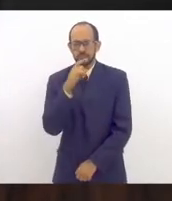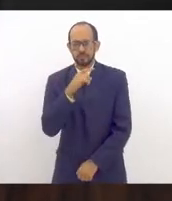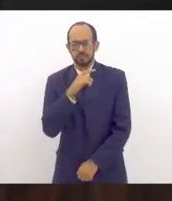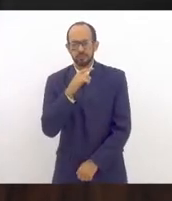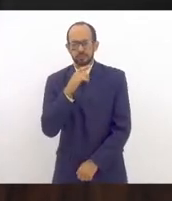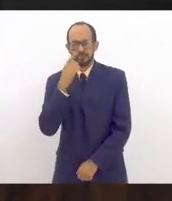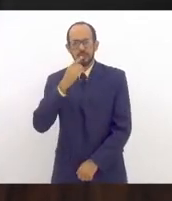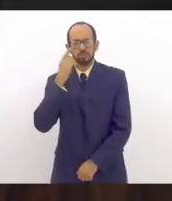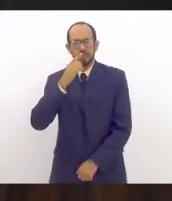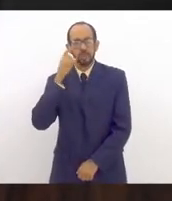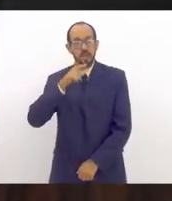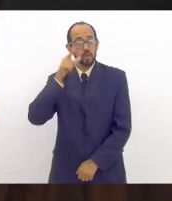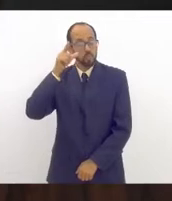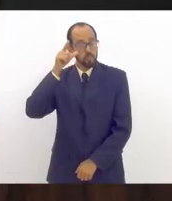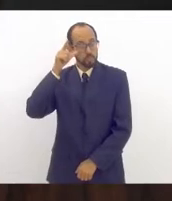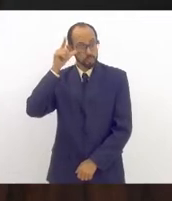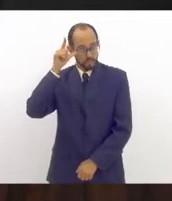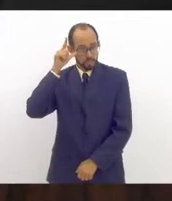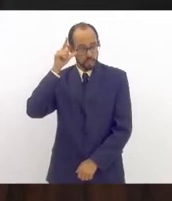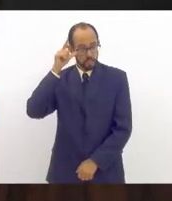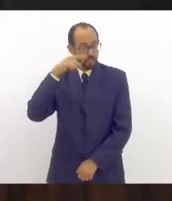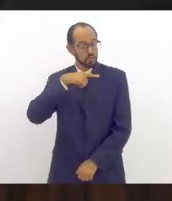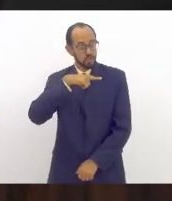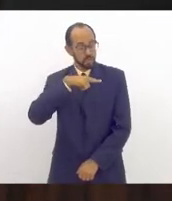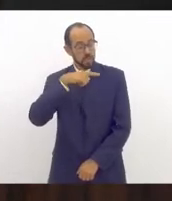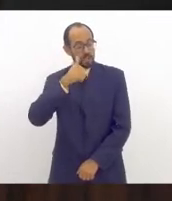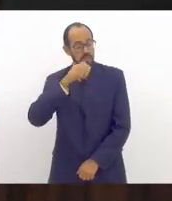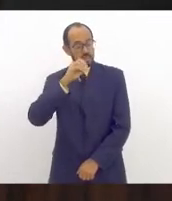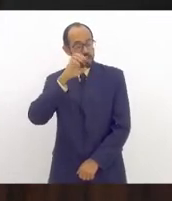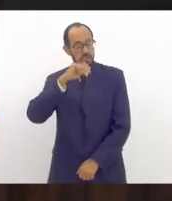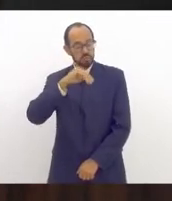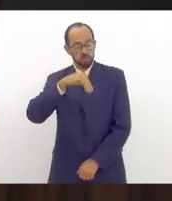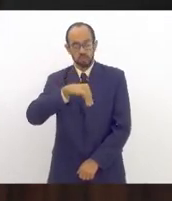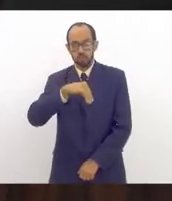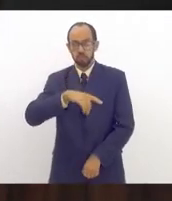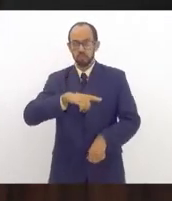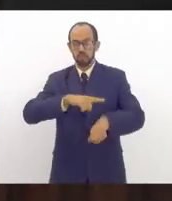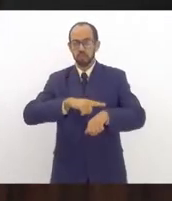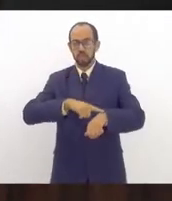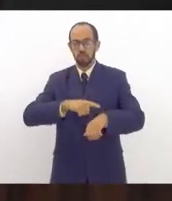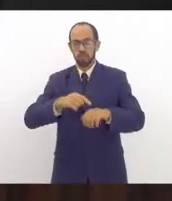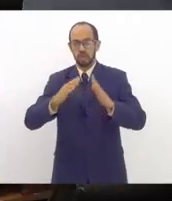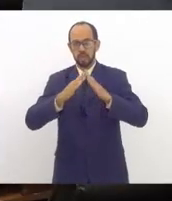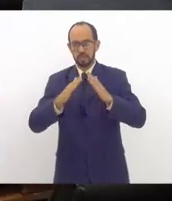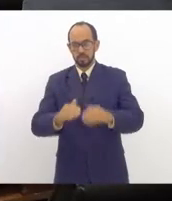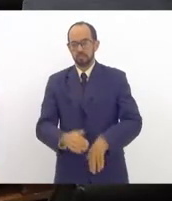é a nobre deputada Lucinha vossa excelência dispõe de 10 minutos no tempo regimental